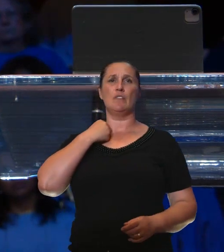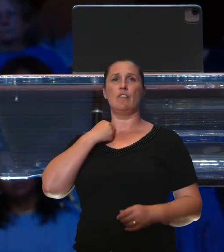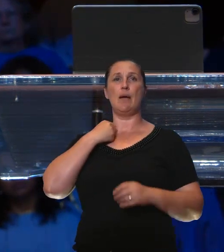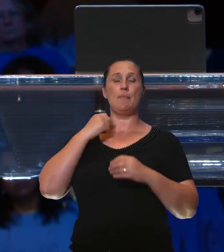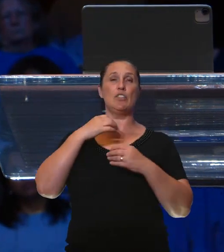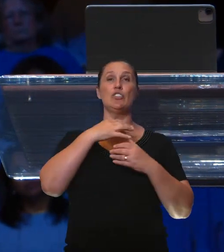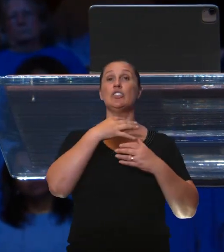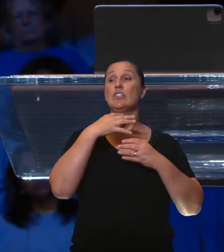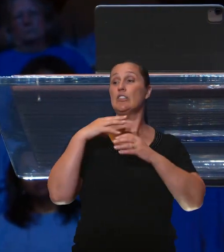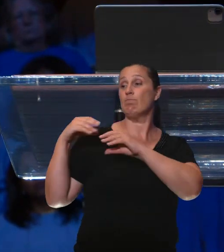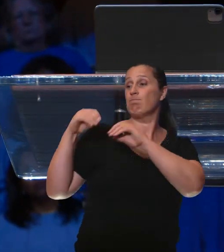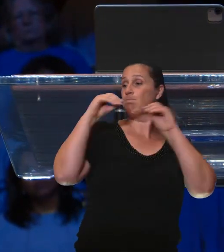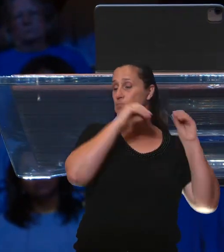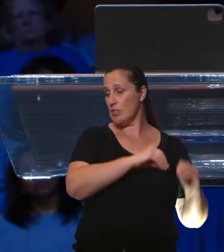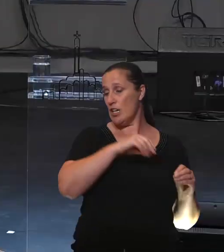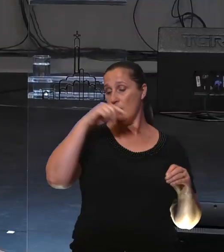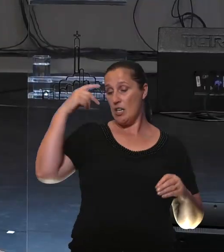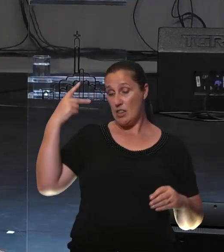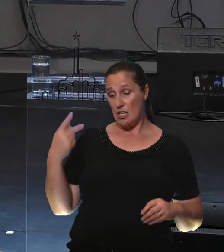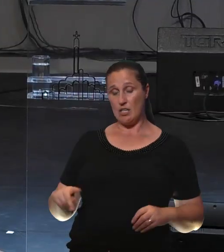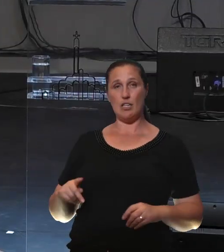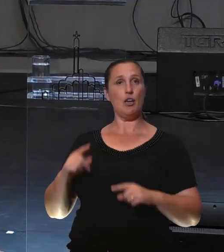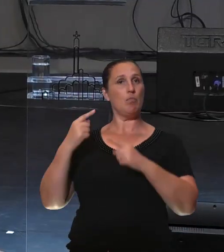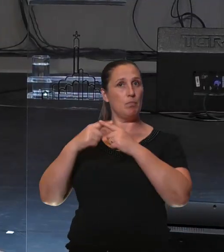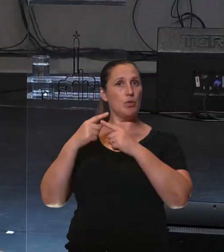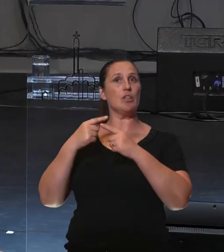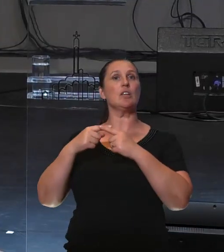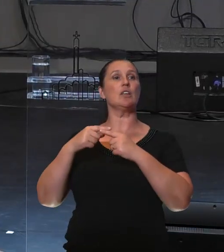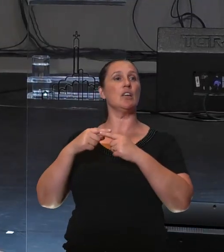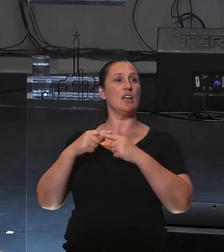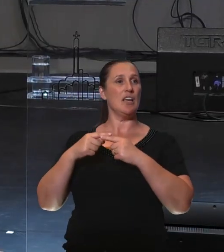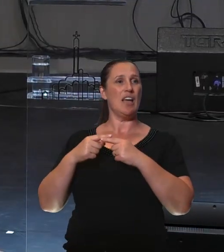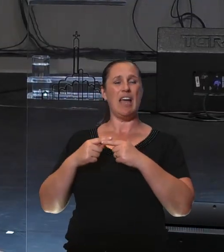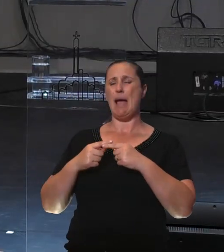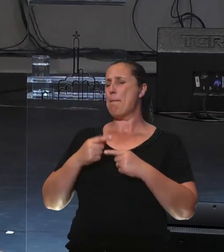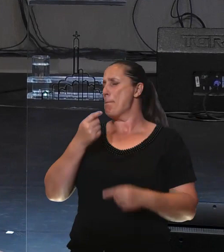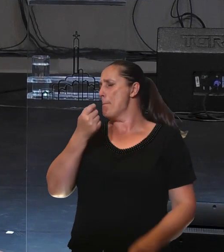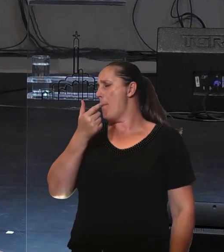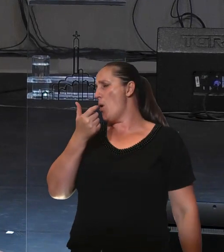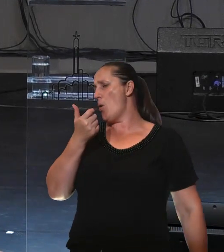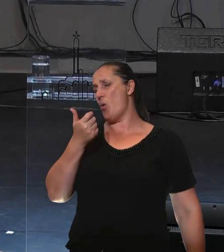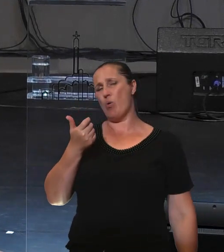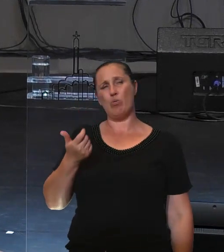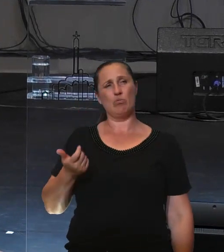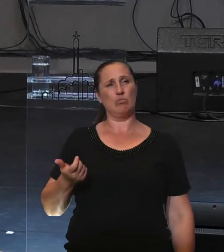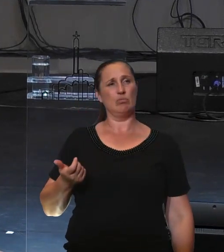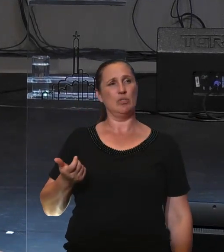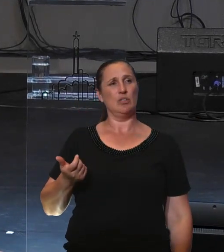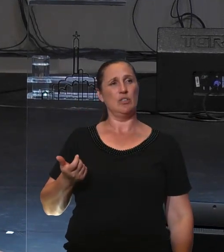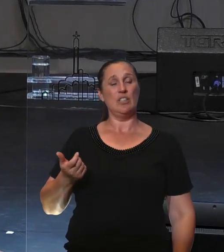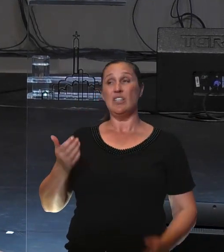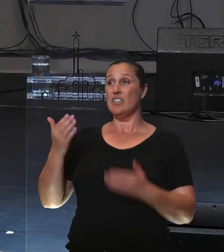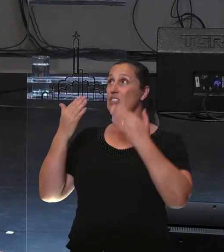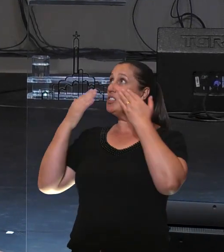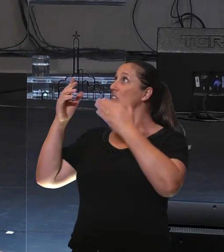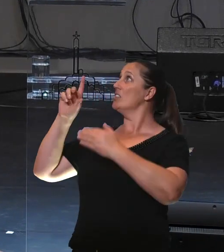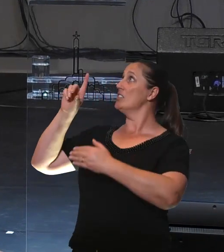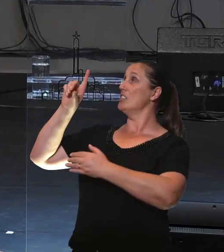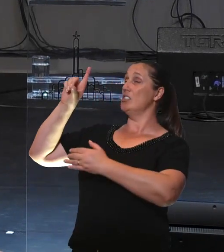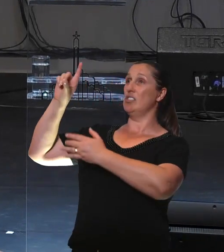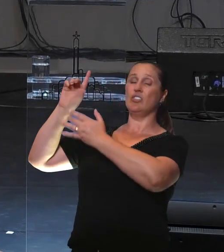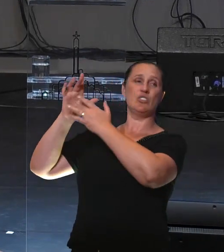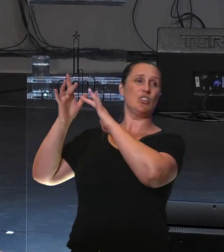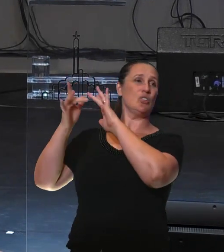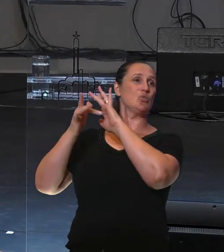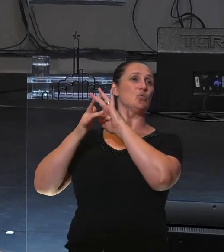daqui, porque esse é um preço muito pequeno diante do alto preço que